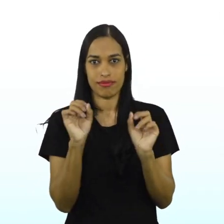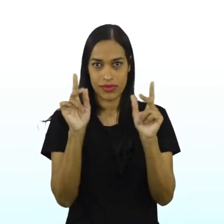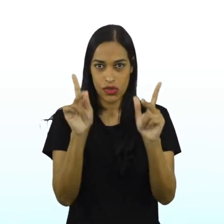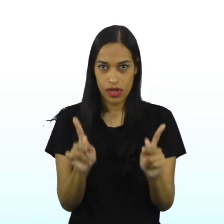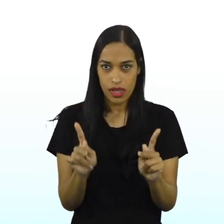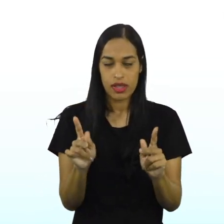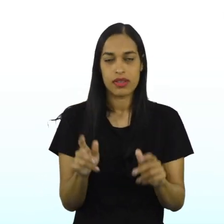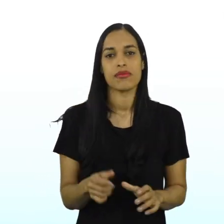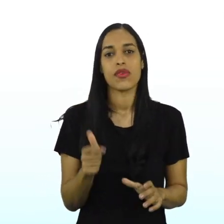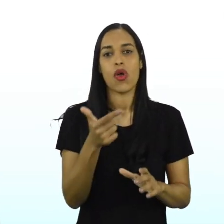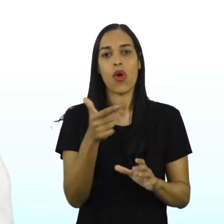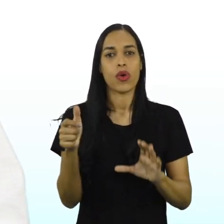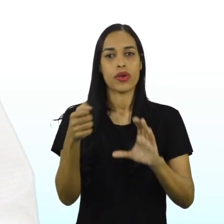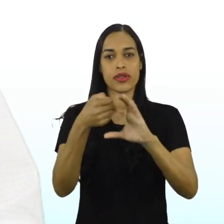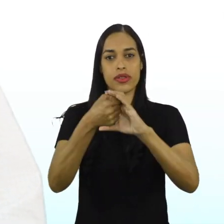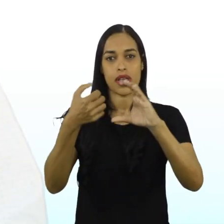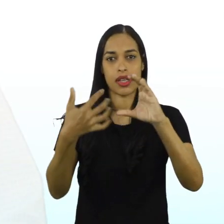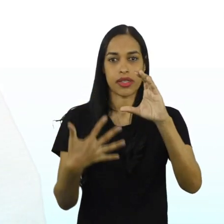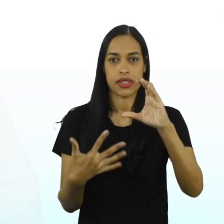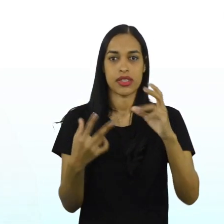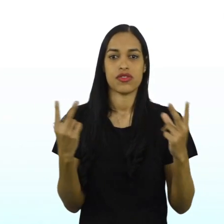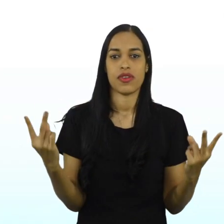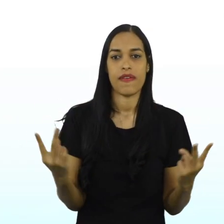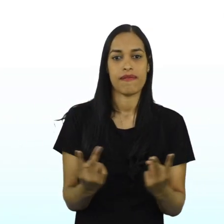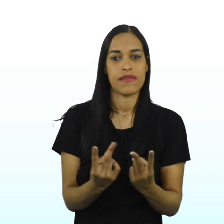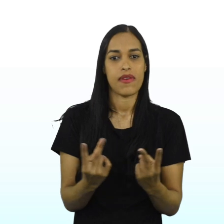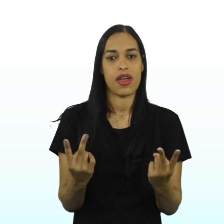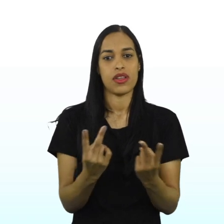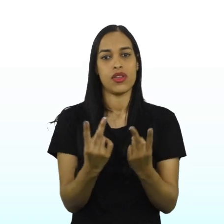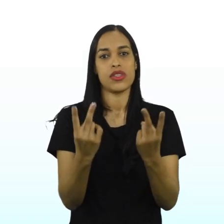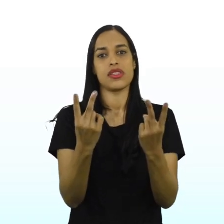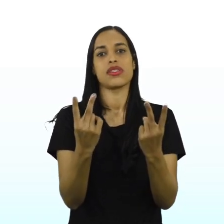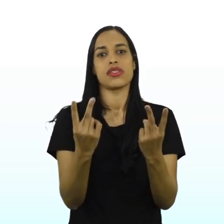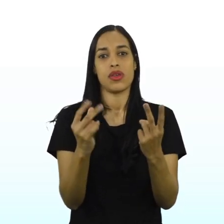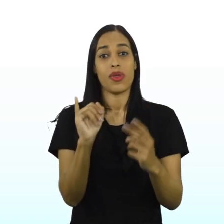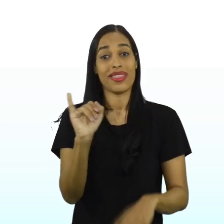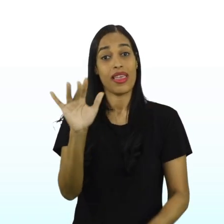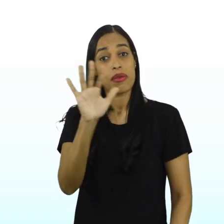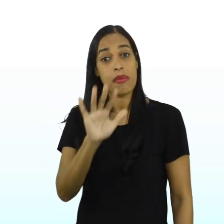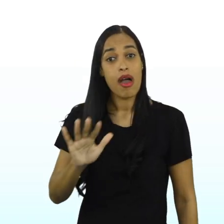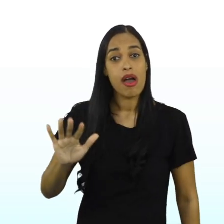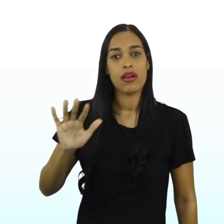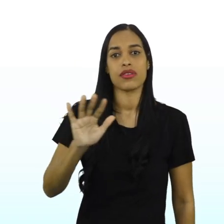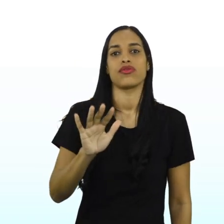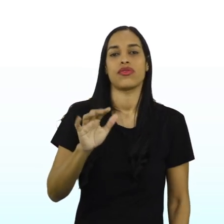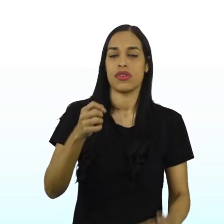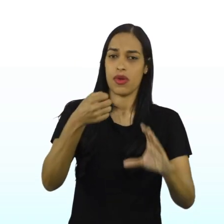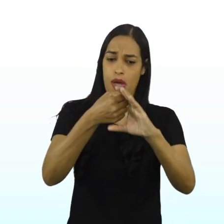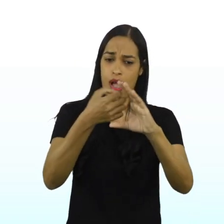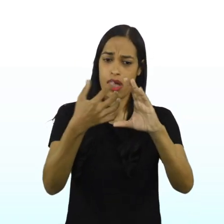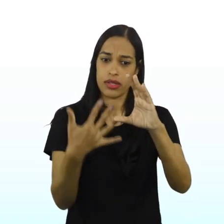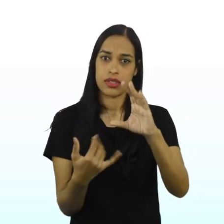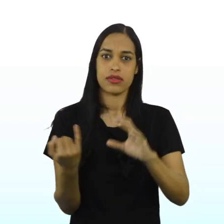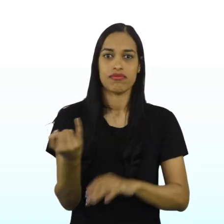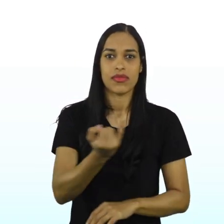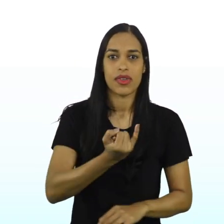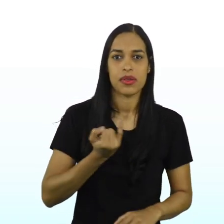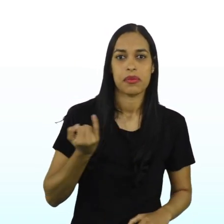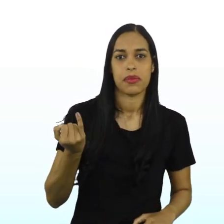Ok? Outra característica, ó, valorização da imagem. Isso é uma característica importante. Dá uma olhada